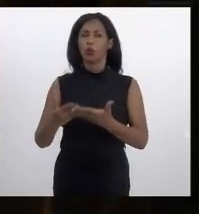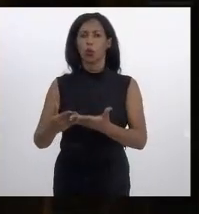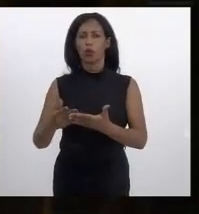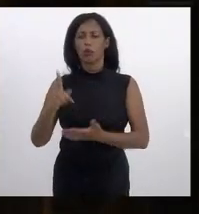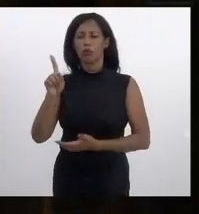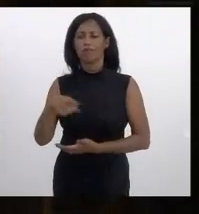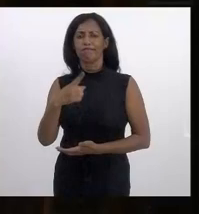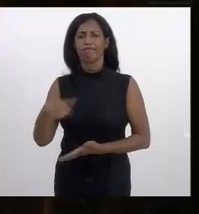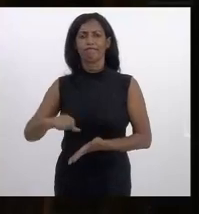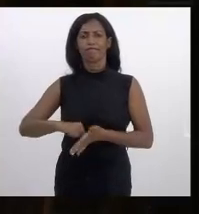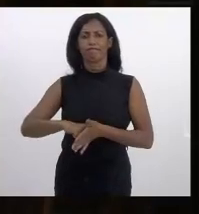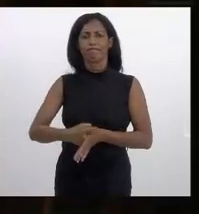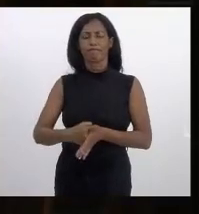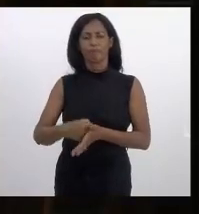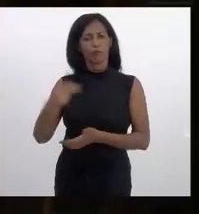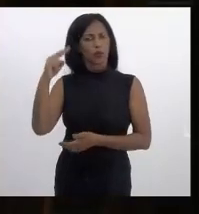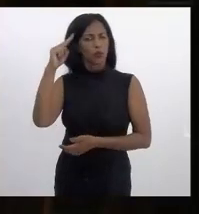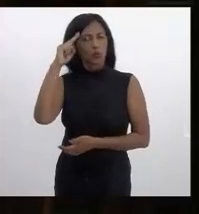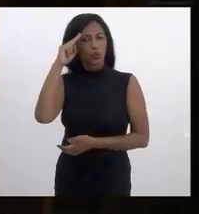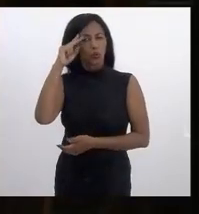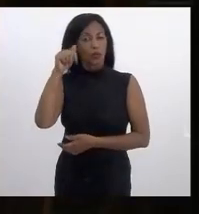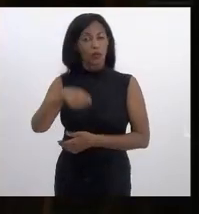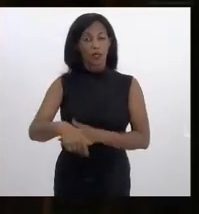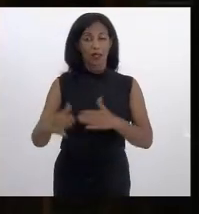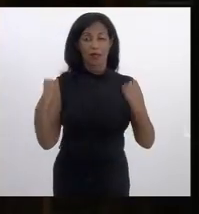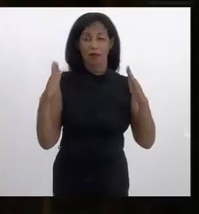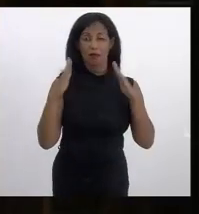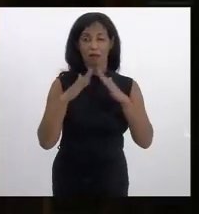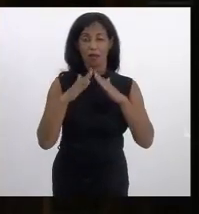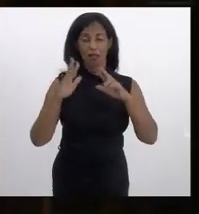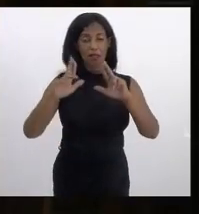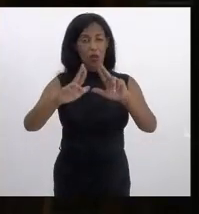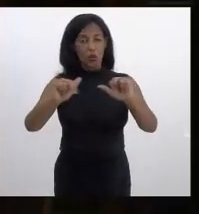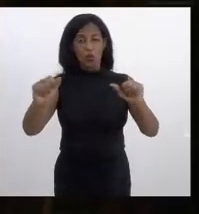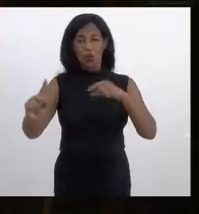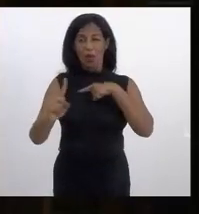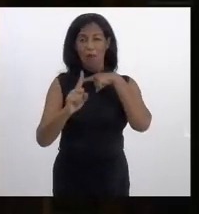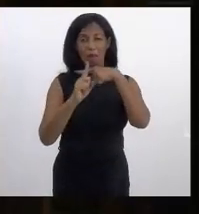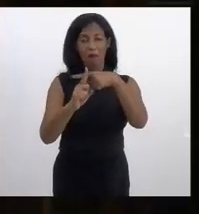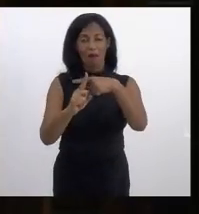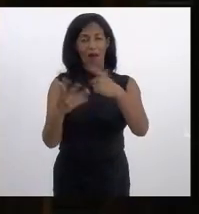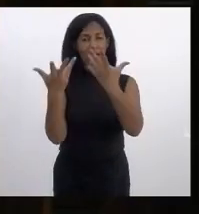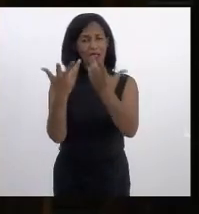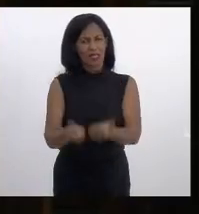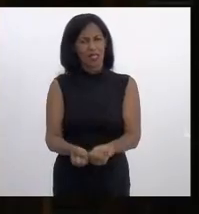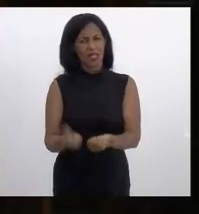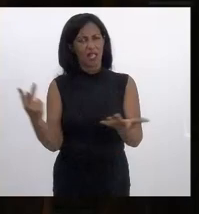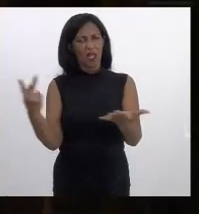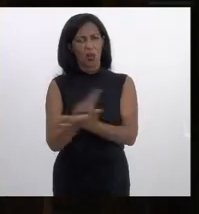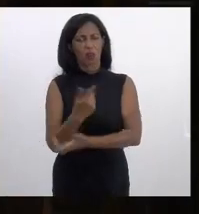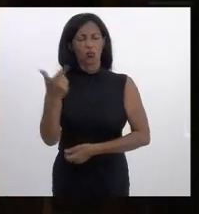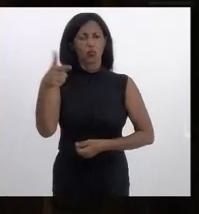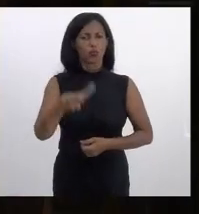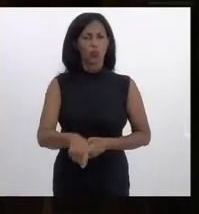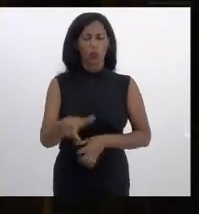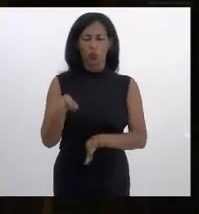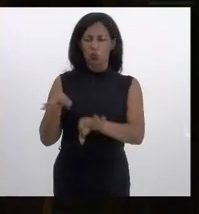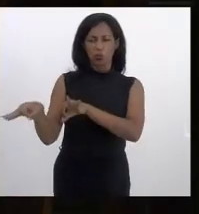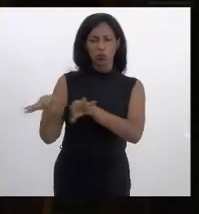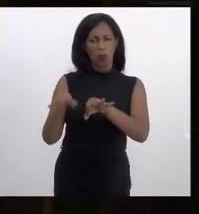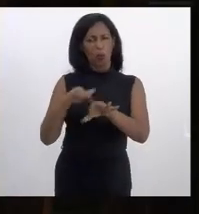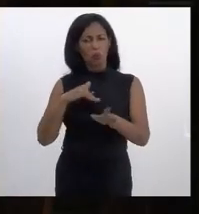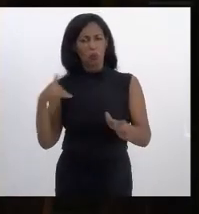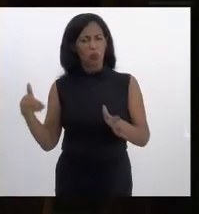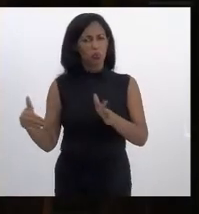vedada as Praças e que essa casa aqui nunca mais permita que isso aconteça de maneira